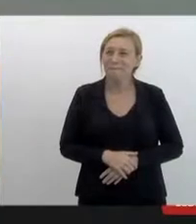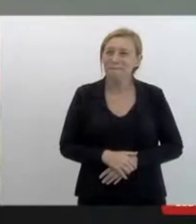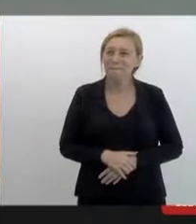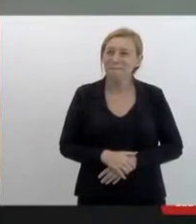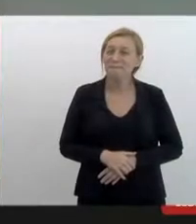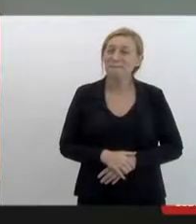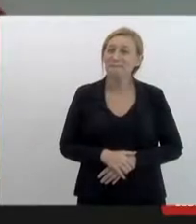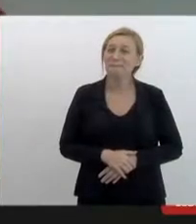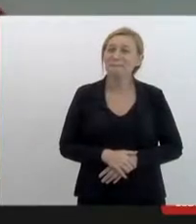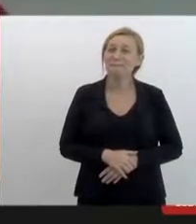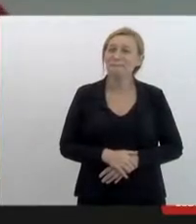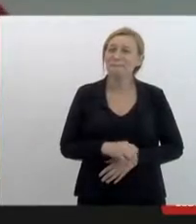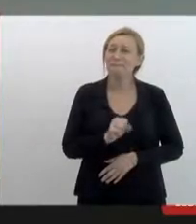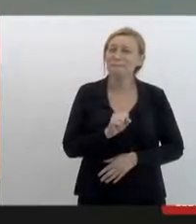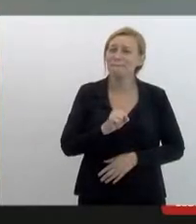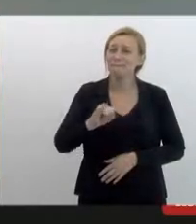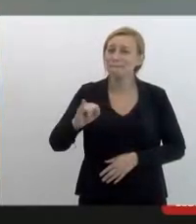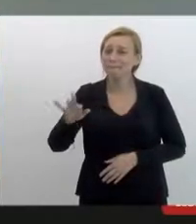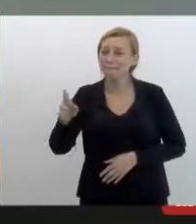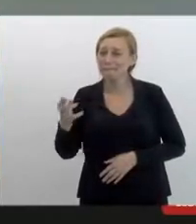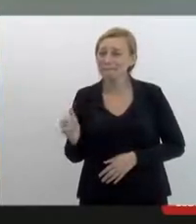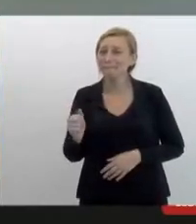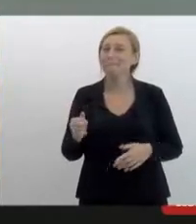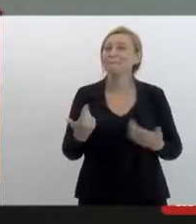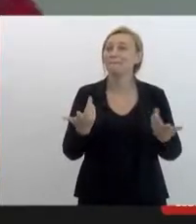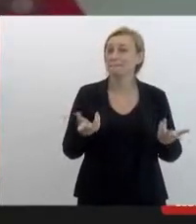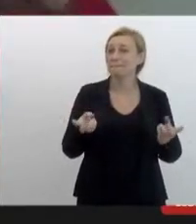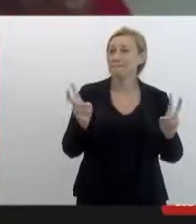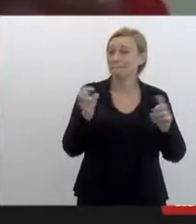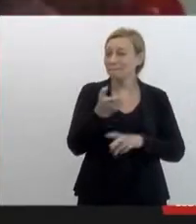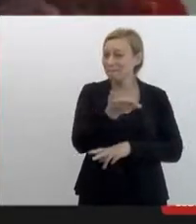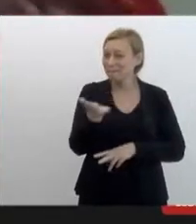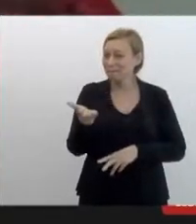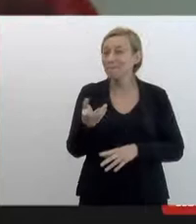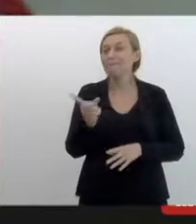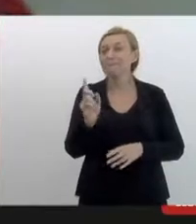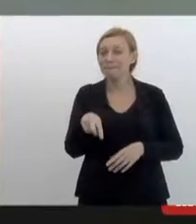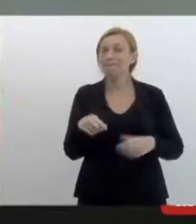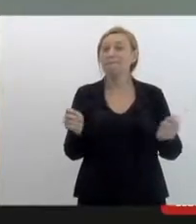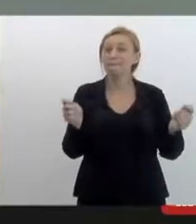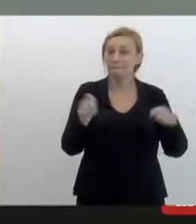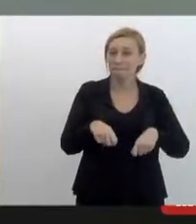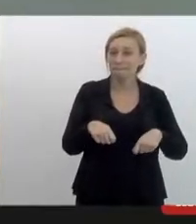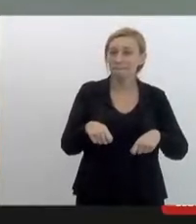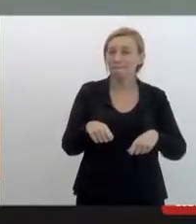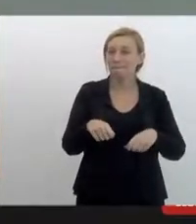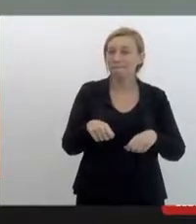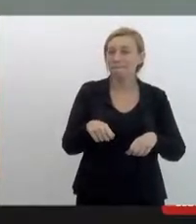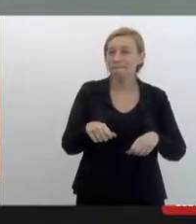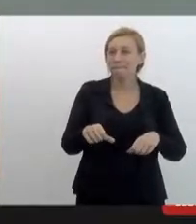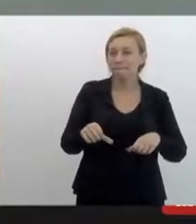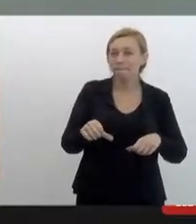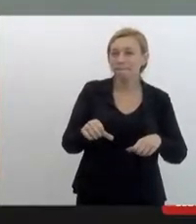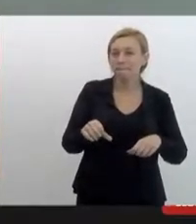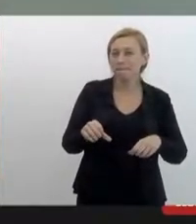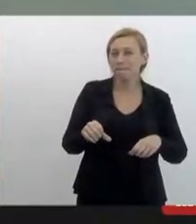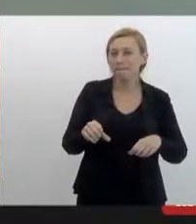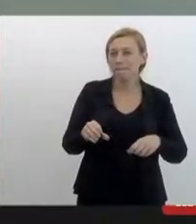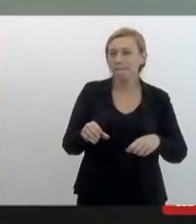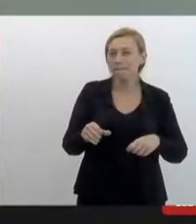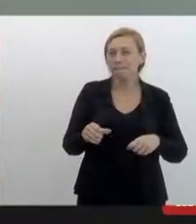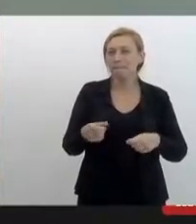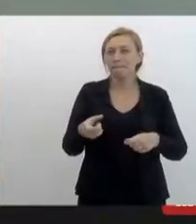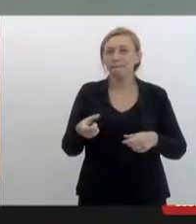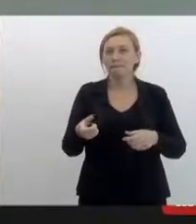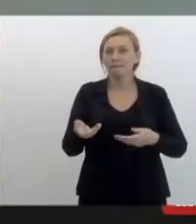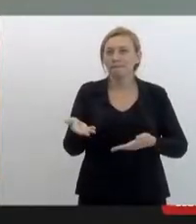o andamento do CIRA, né, porque esses casos onde é possível ter algum tipo de transação, ou então algum tipo de